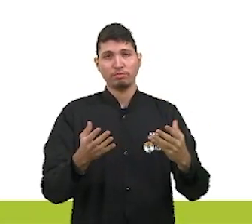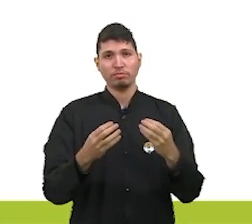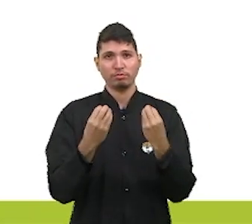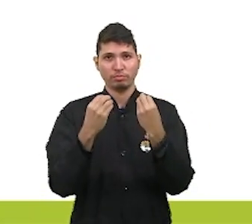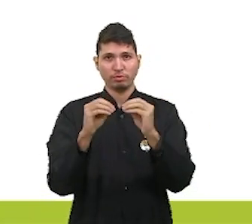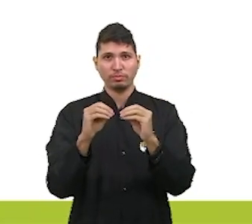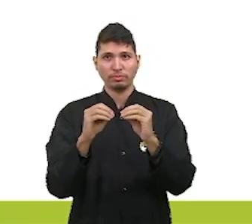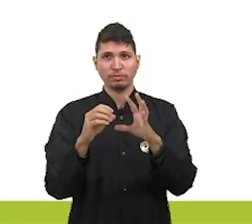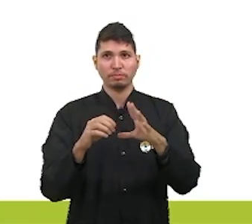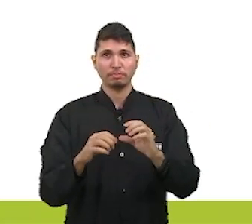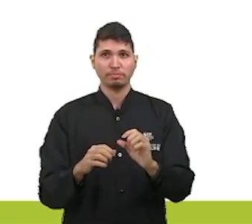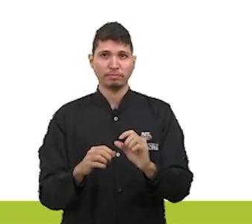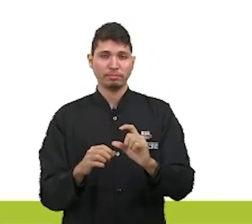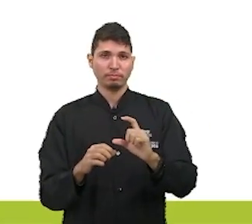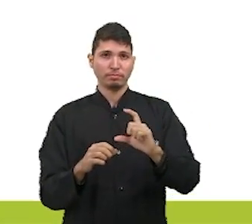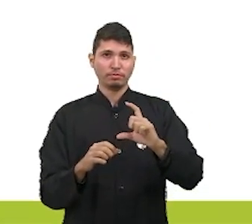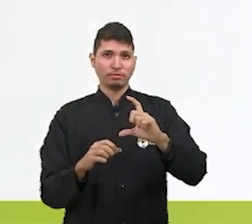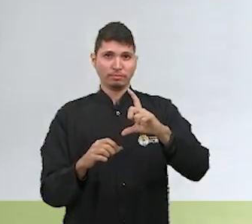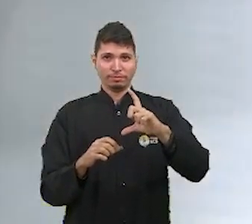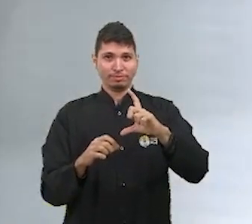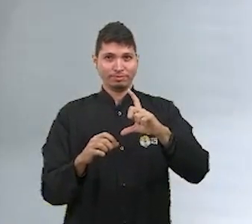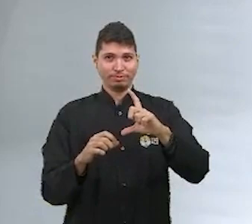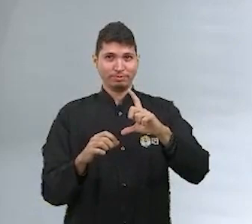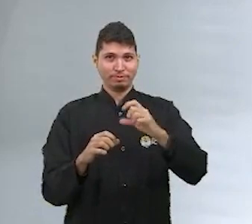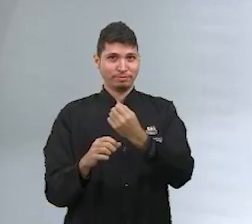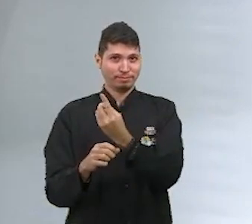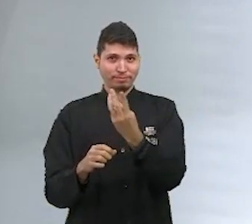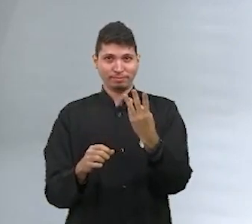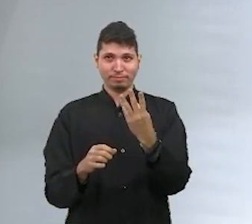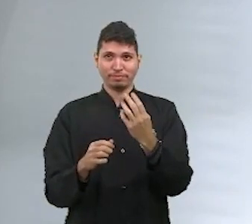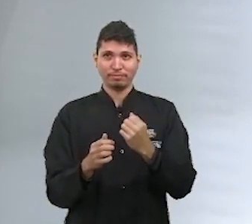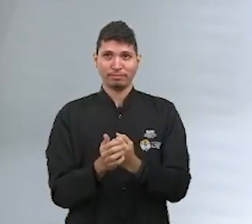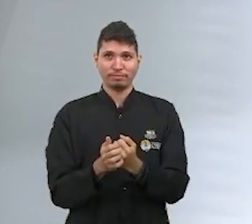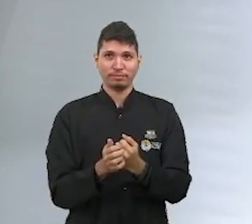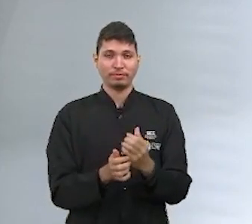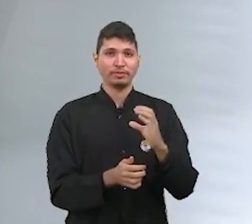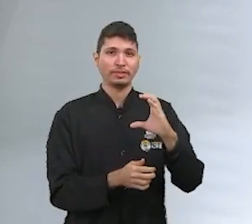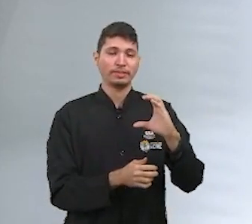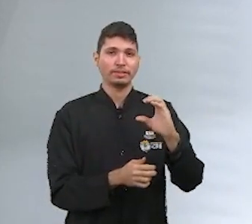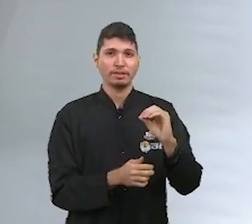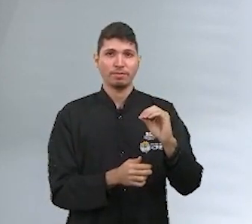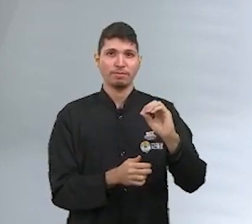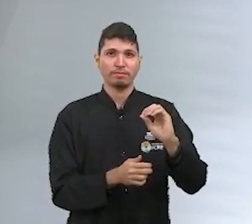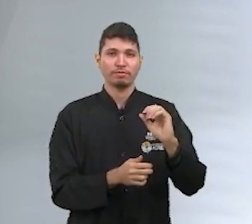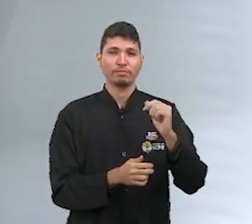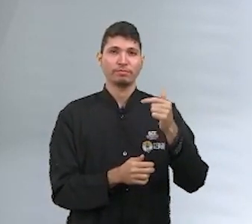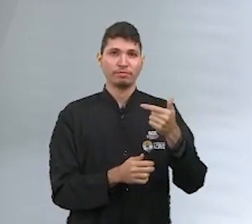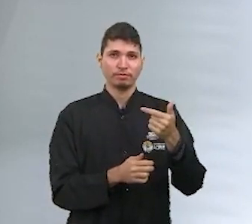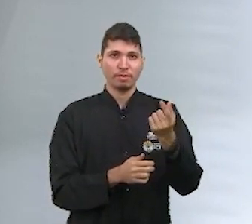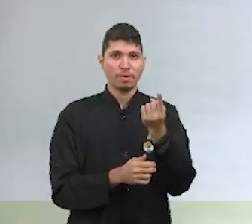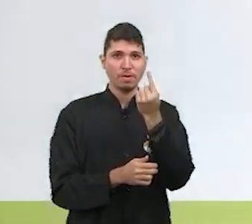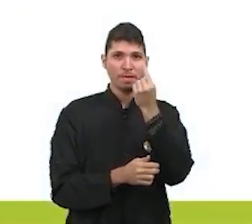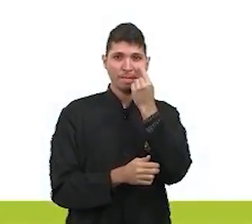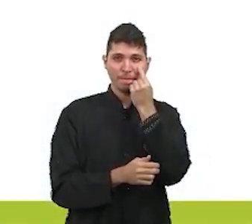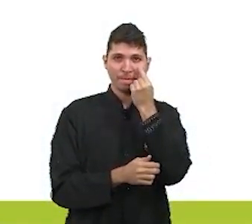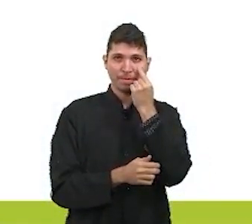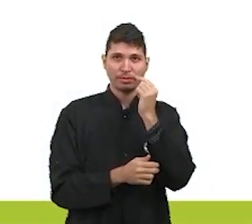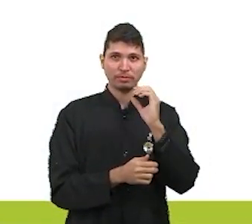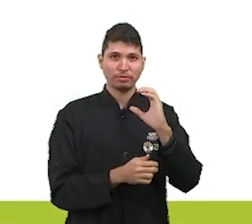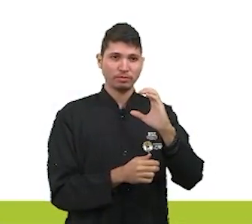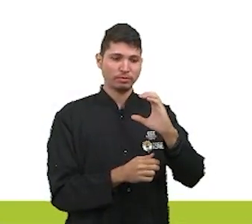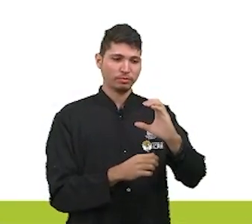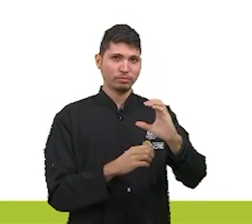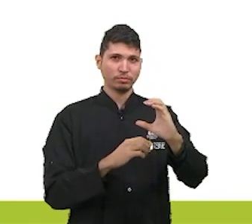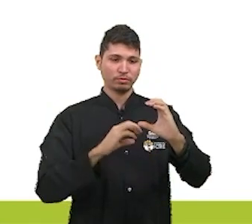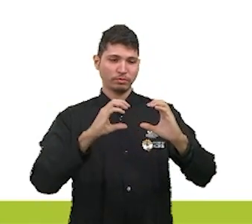quantidade maior. No primeiro caso aqui, a molécula CO2. Vejam que o carbono está no